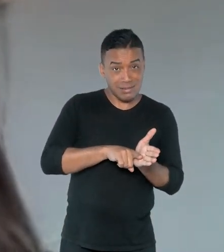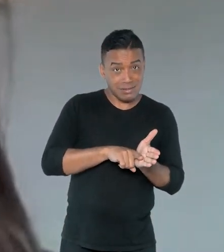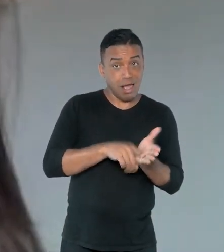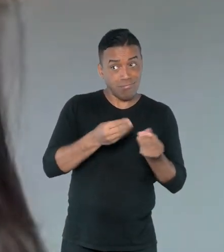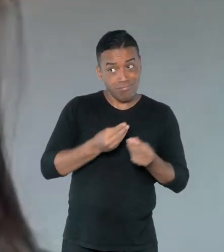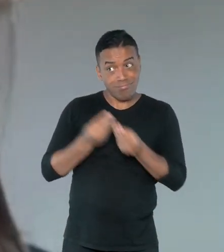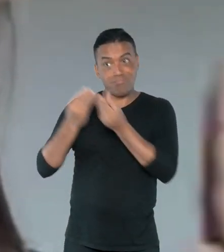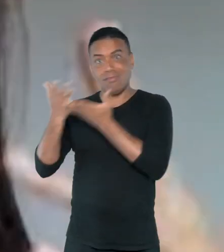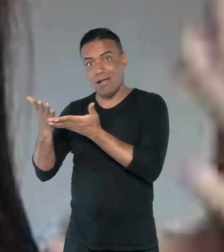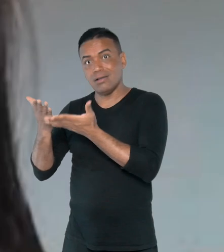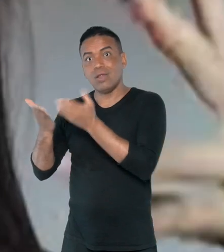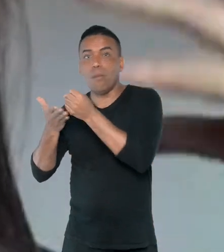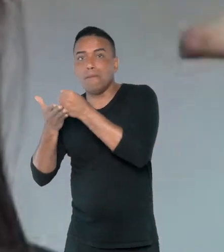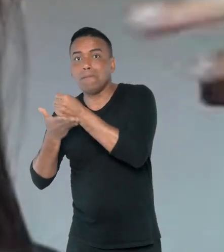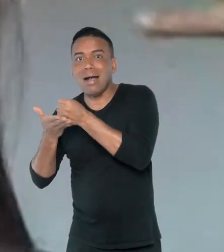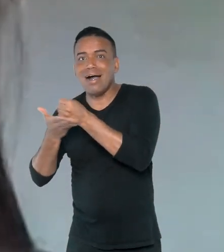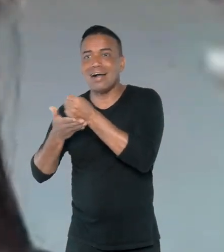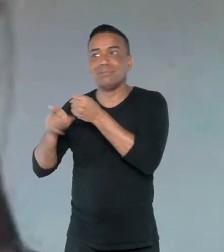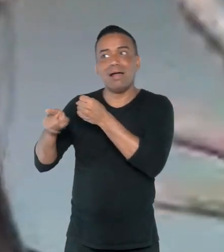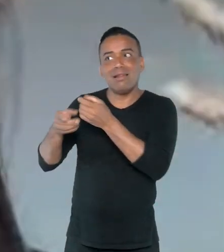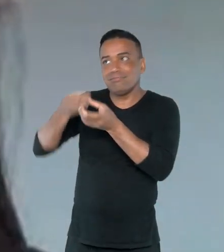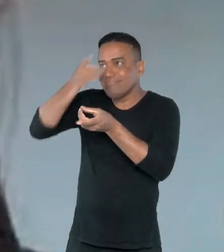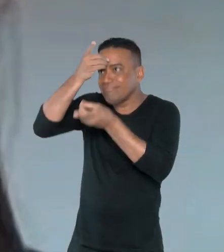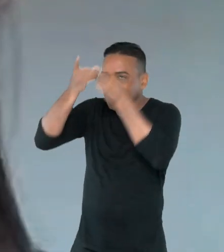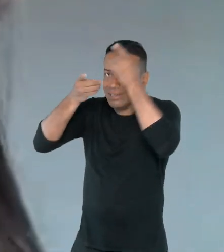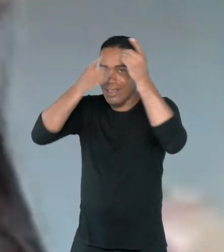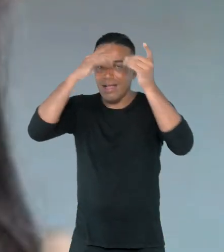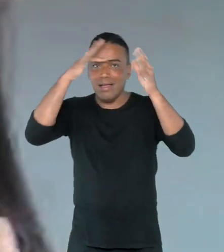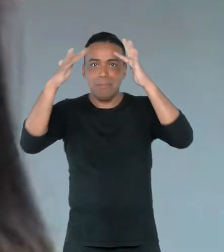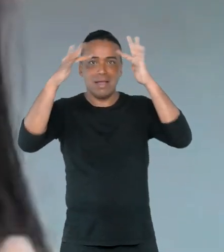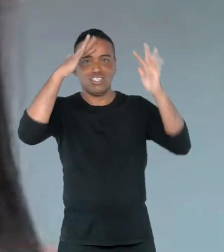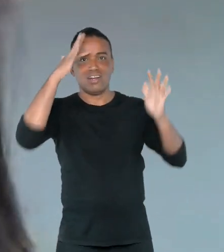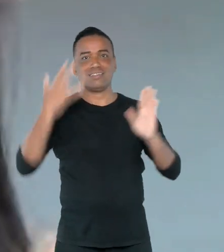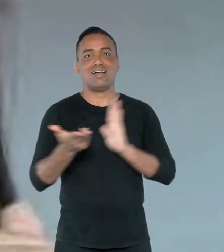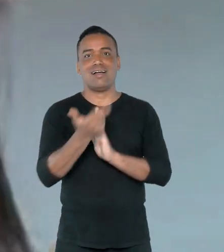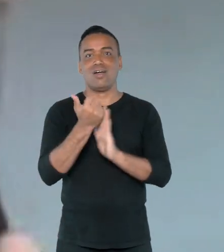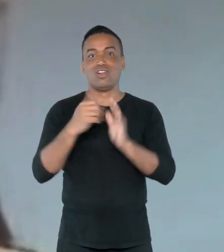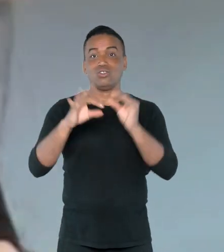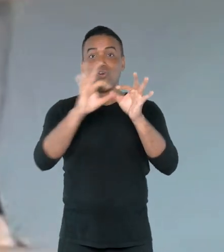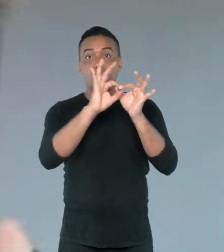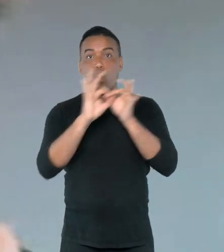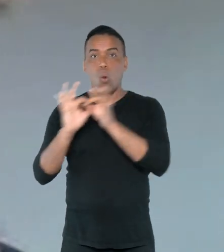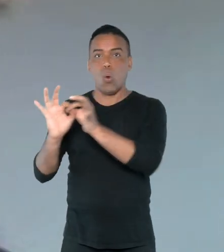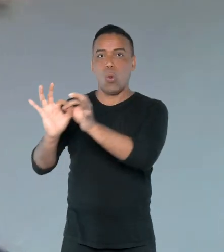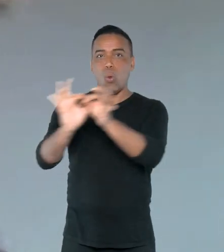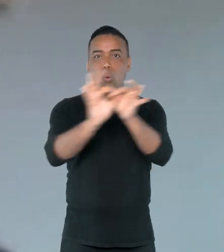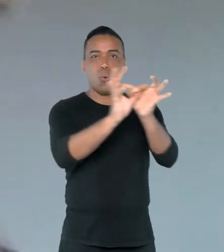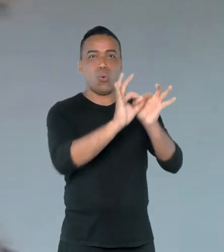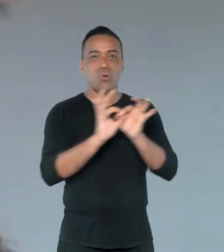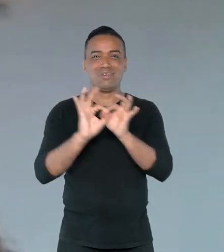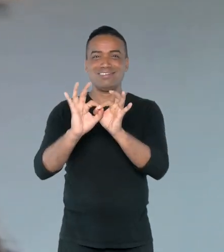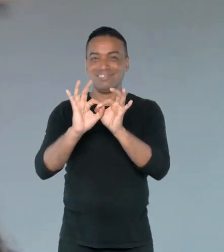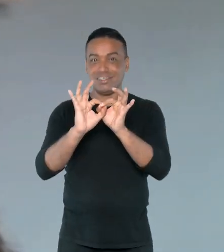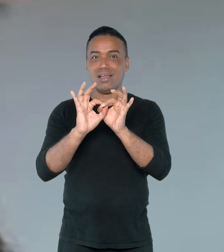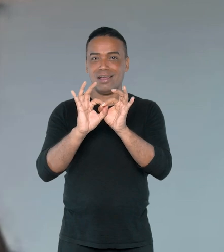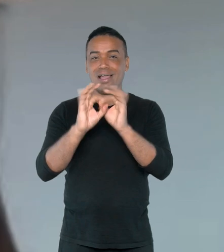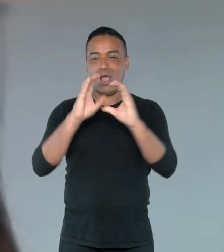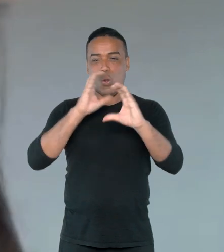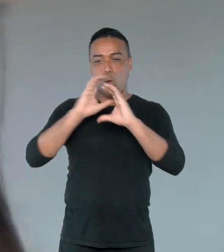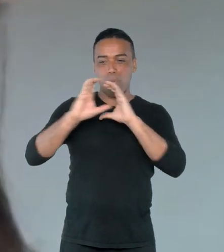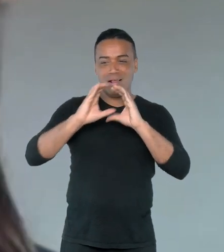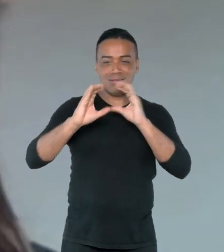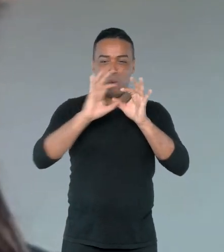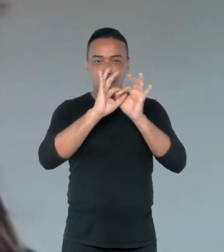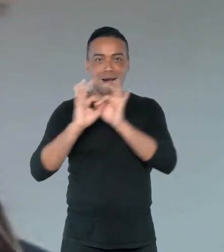uma base para que ela fosse criando ali no imaginário, a gente fosse afinando, né? Alinhando a nossa